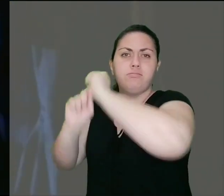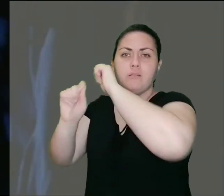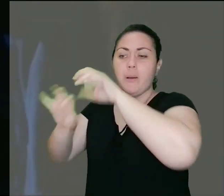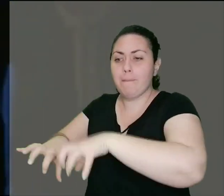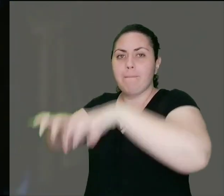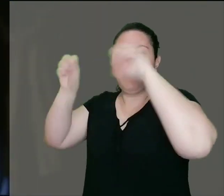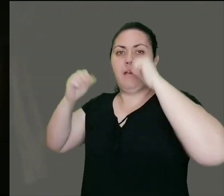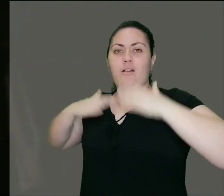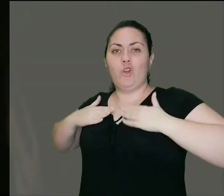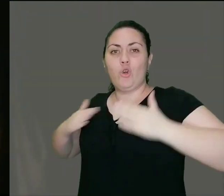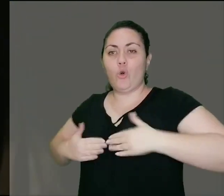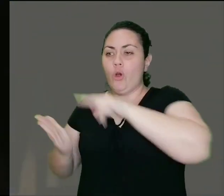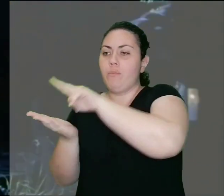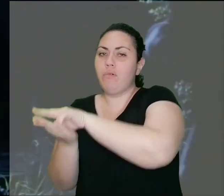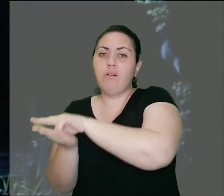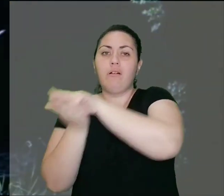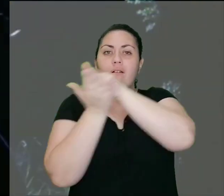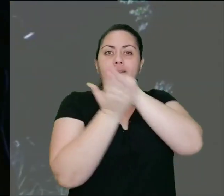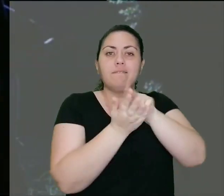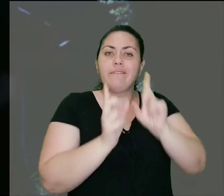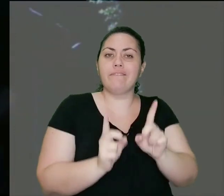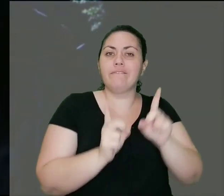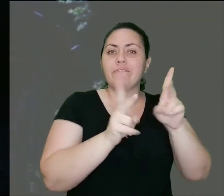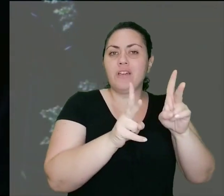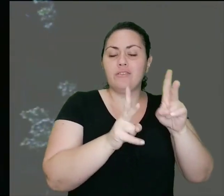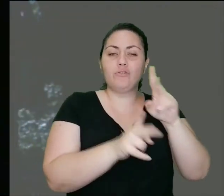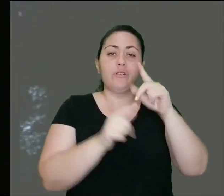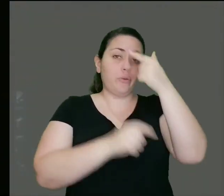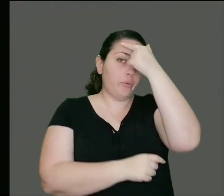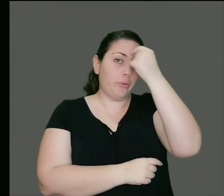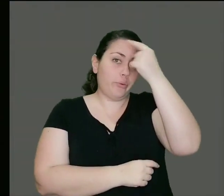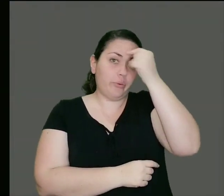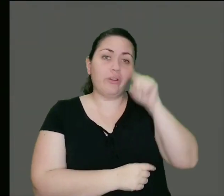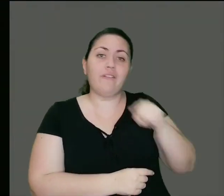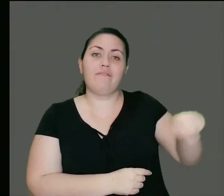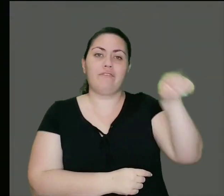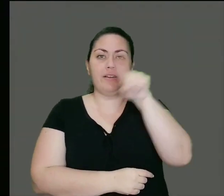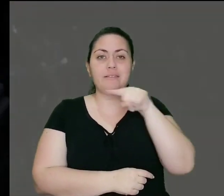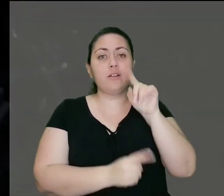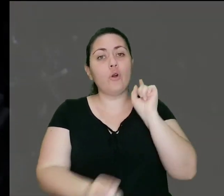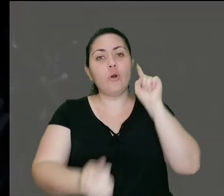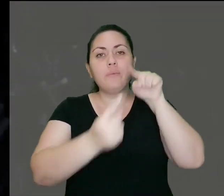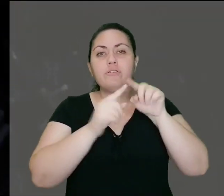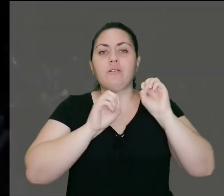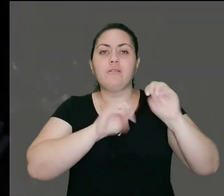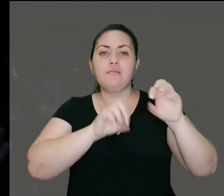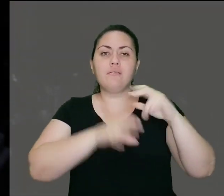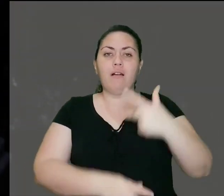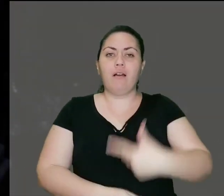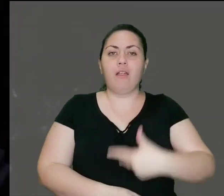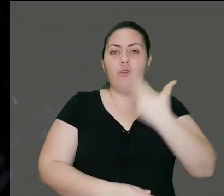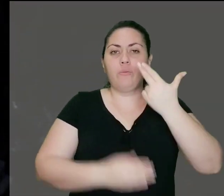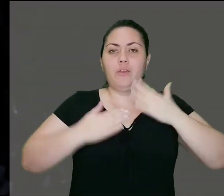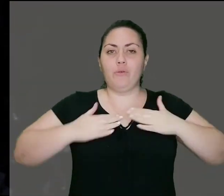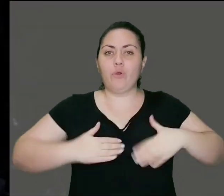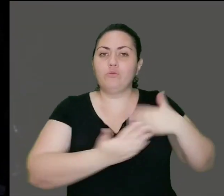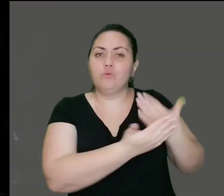corpos recém-enterrados para vendê-los para as universidades, a fim de serem usados no ensino de